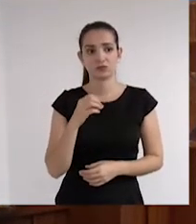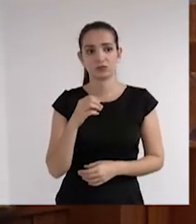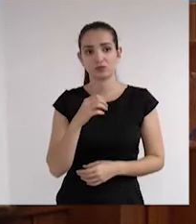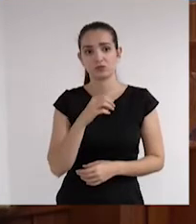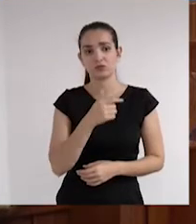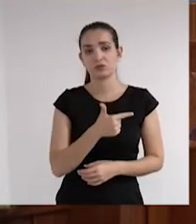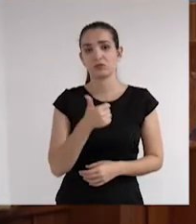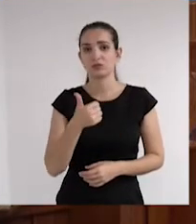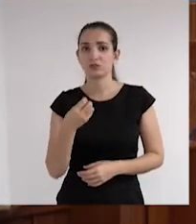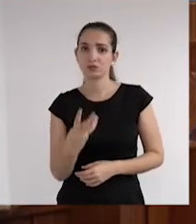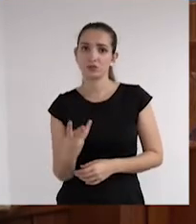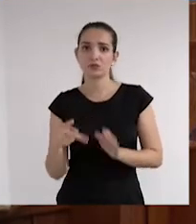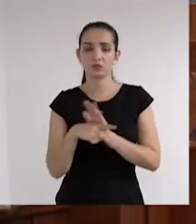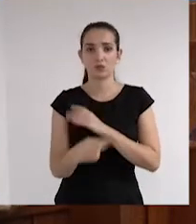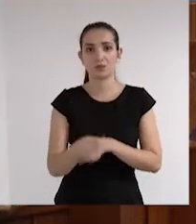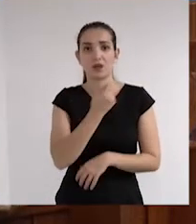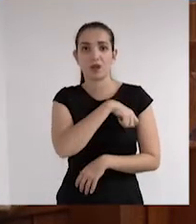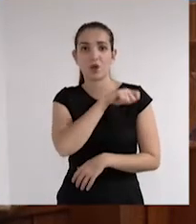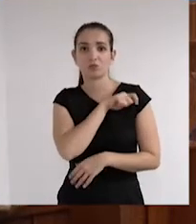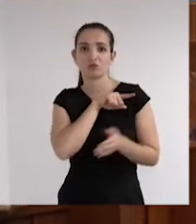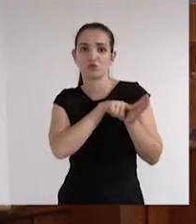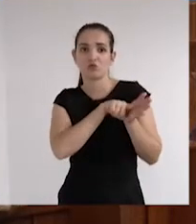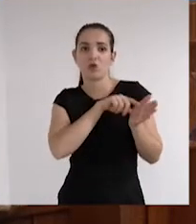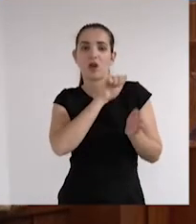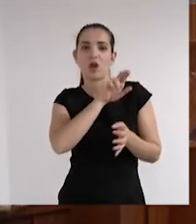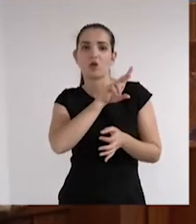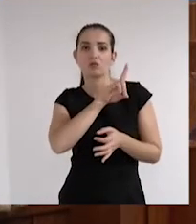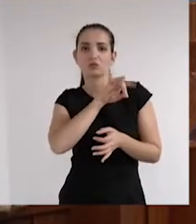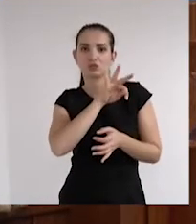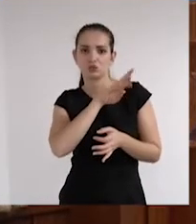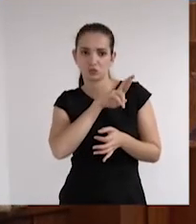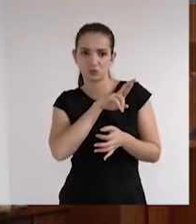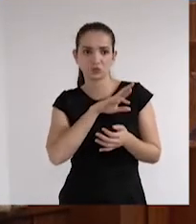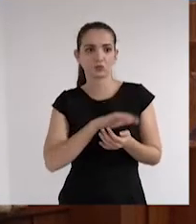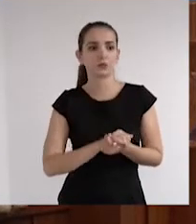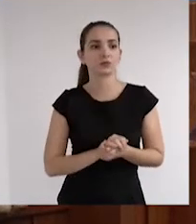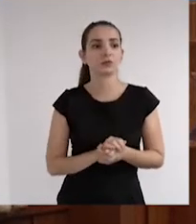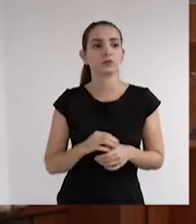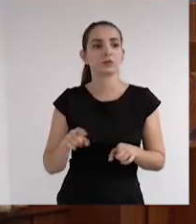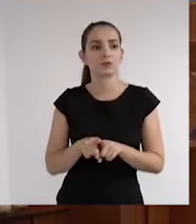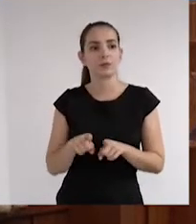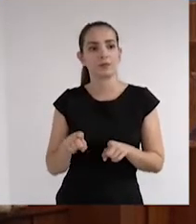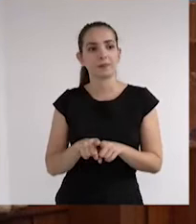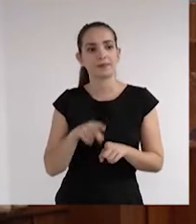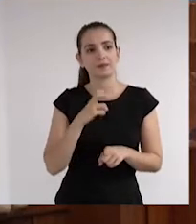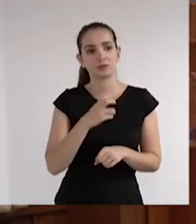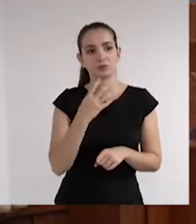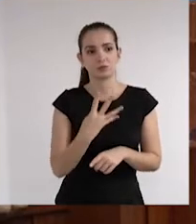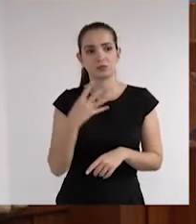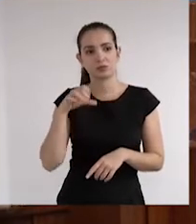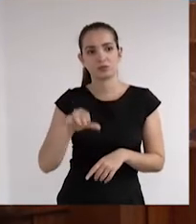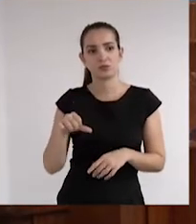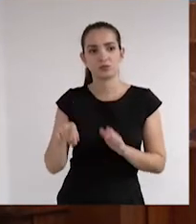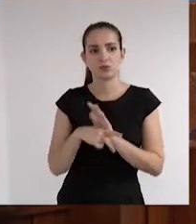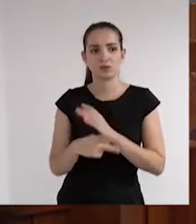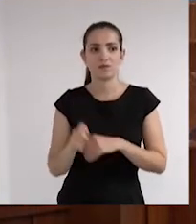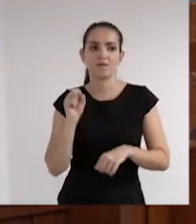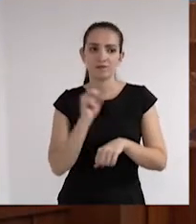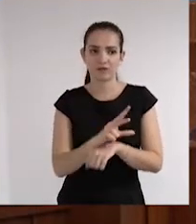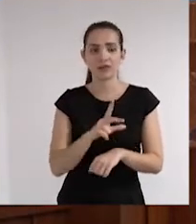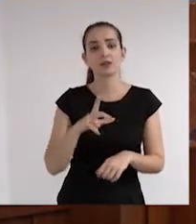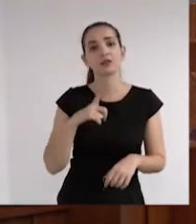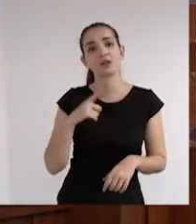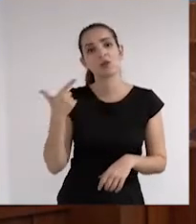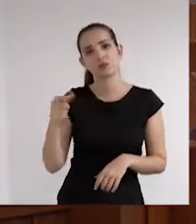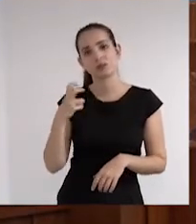para auditor fiscal da Receita Estadual. 1.070 de fiscal tributário estadual, 549 ocupados,